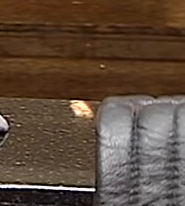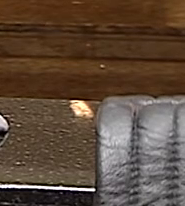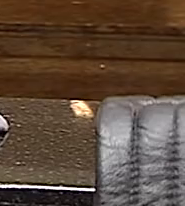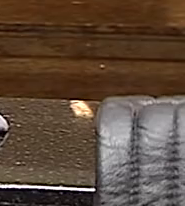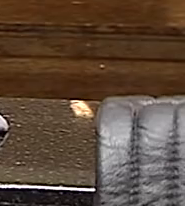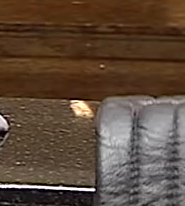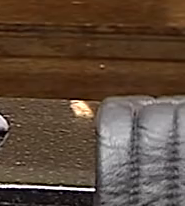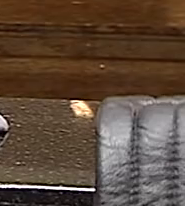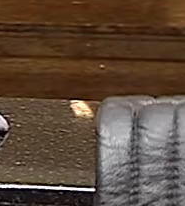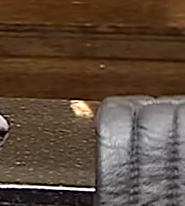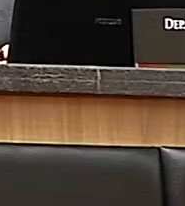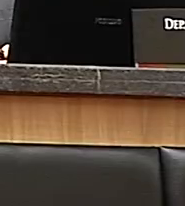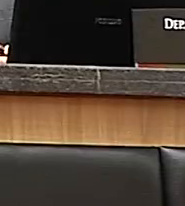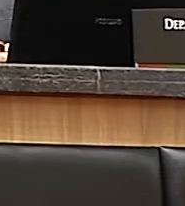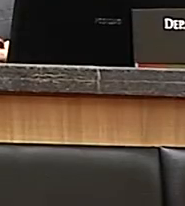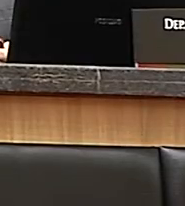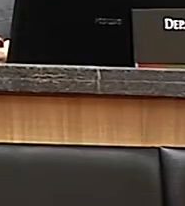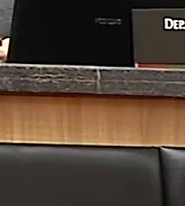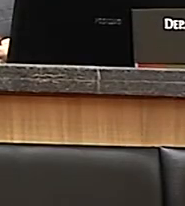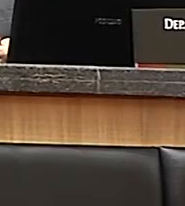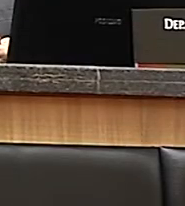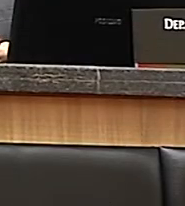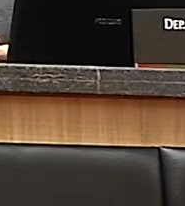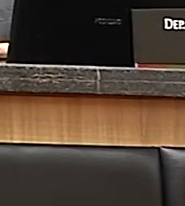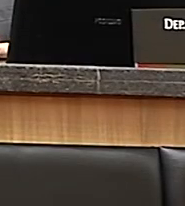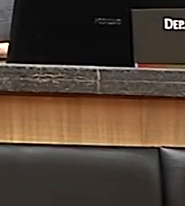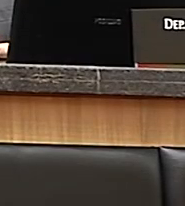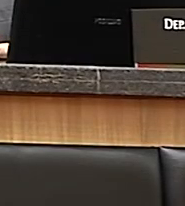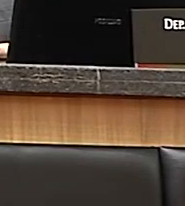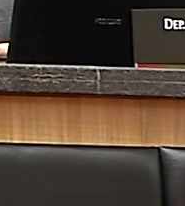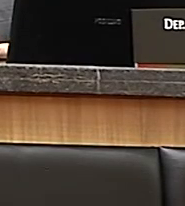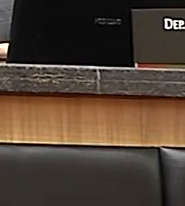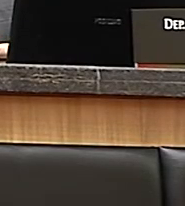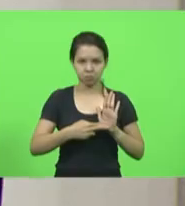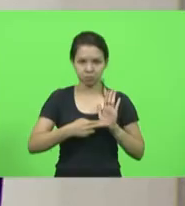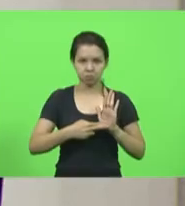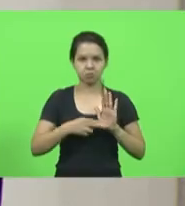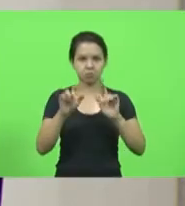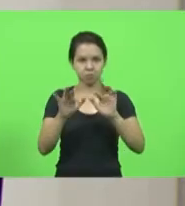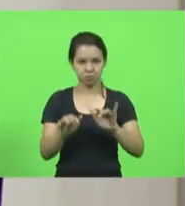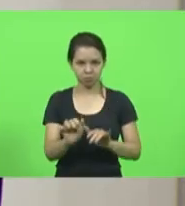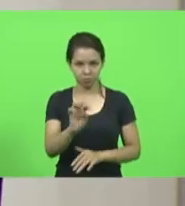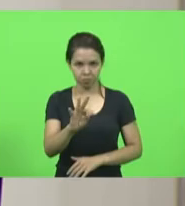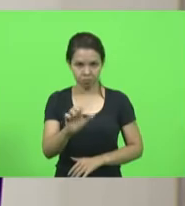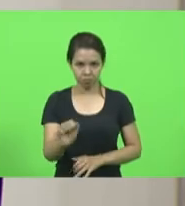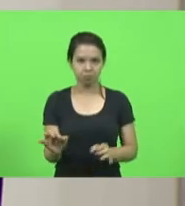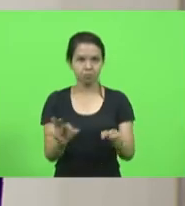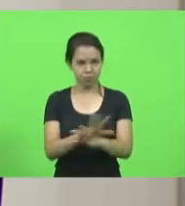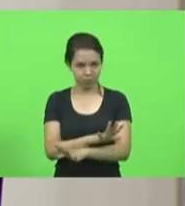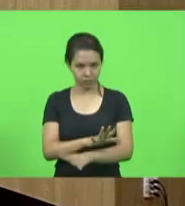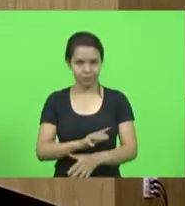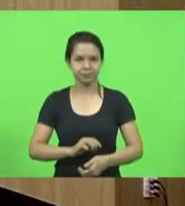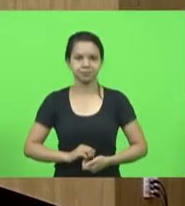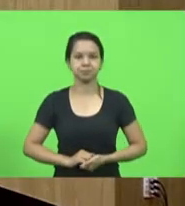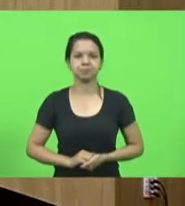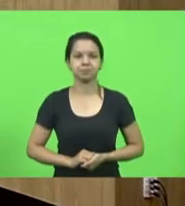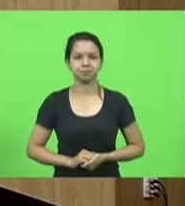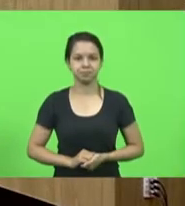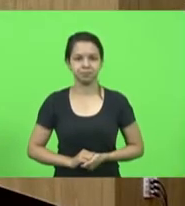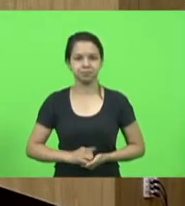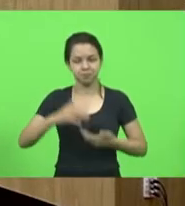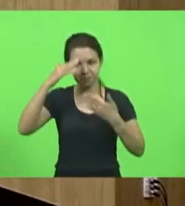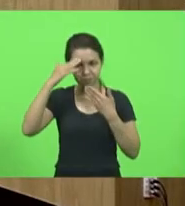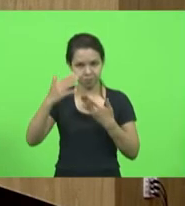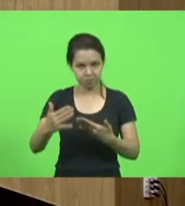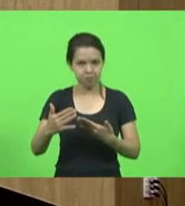lembraram ainda do atual cenário de covid em todo o Brasil e aqui em Santa Catarina, o oeste do estado é a região que mais sente os efeitos